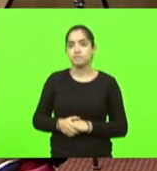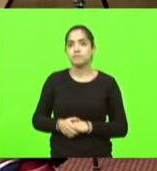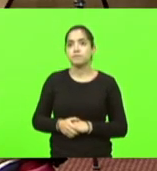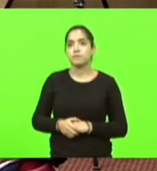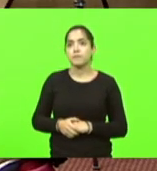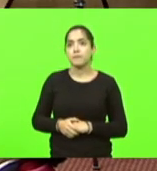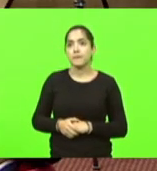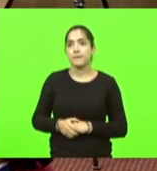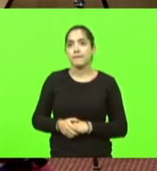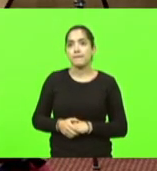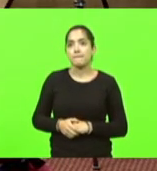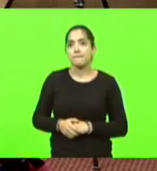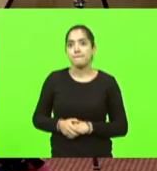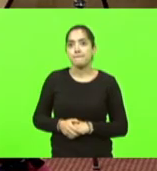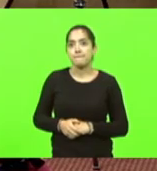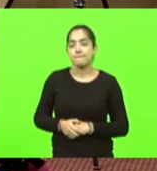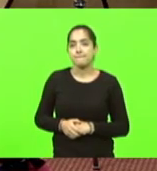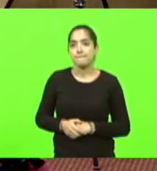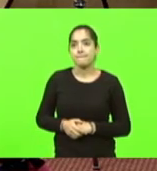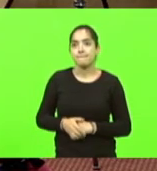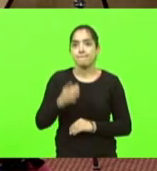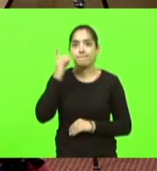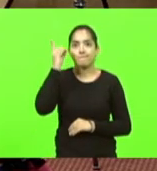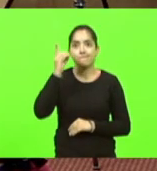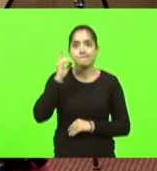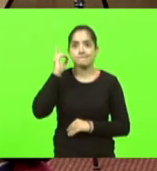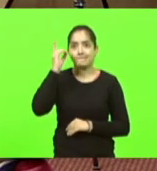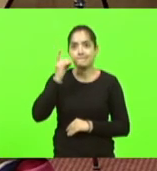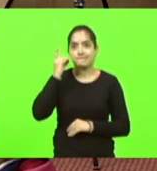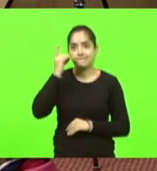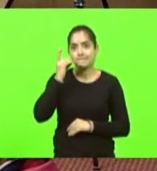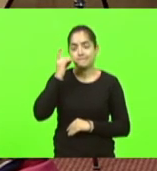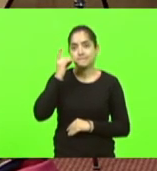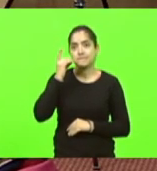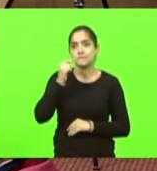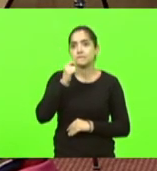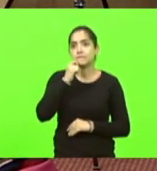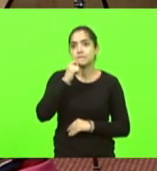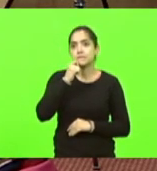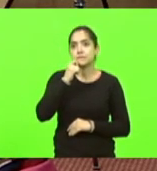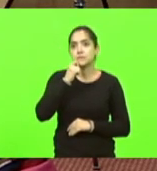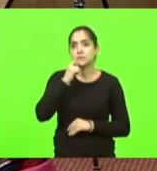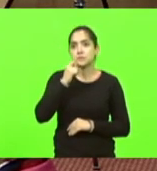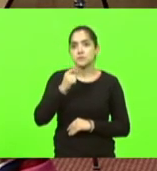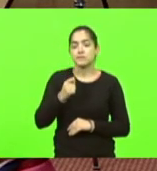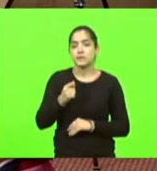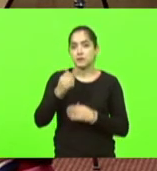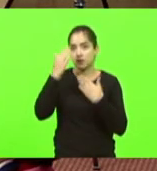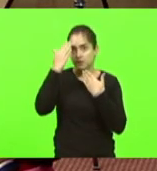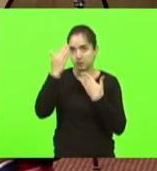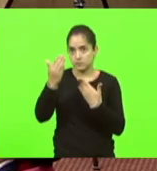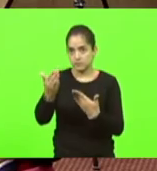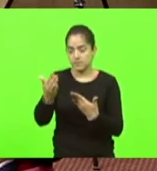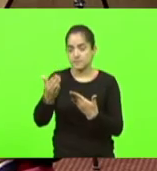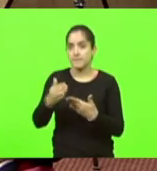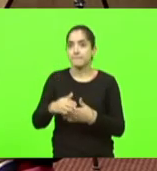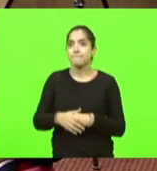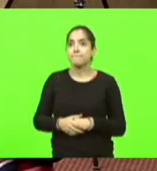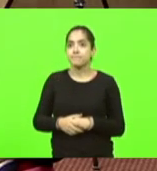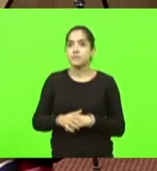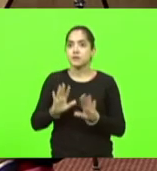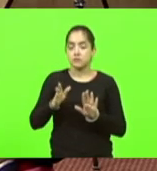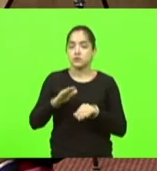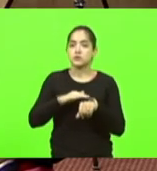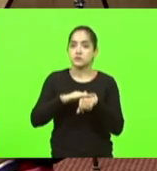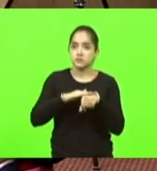em qual a palavra deputada Ana campanholo Presidente muito obrigada eu já